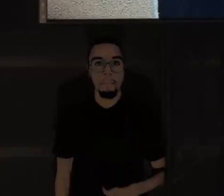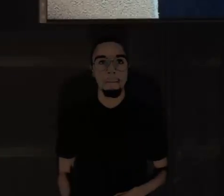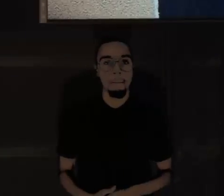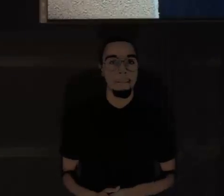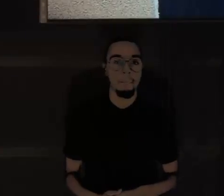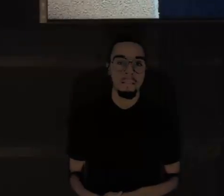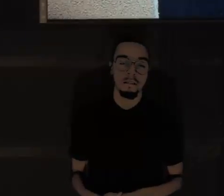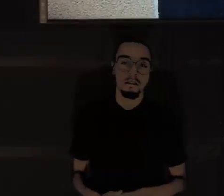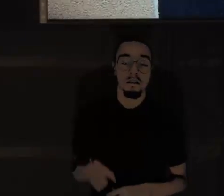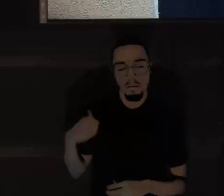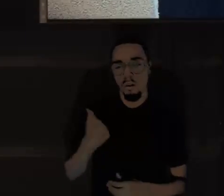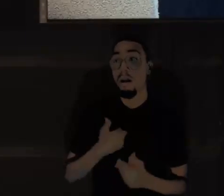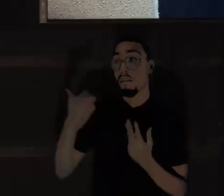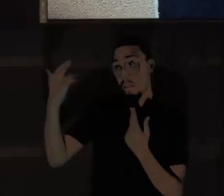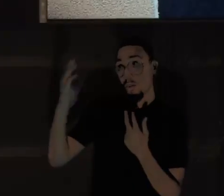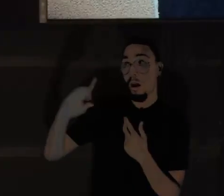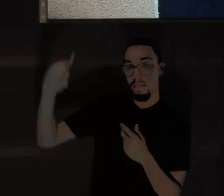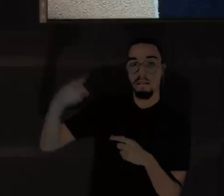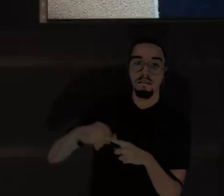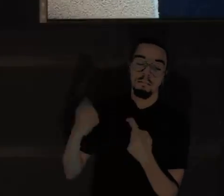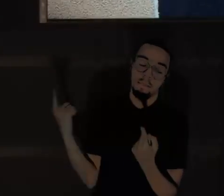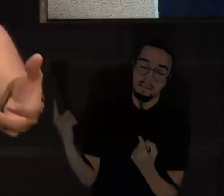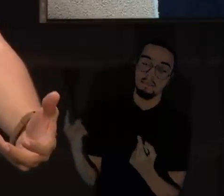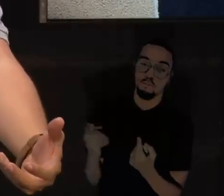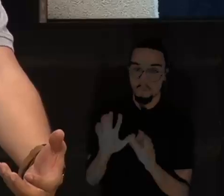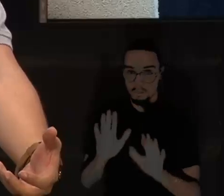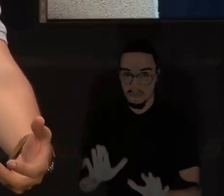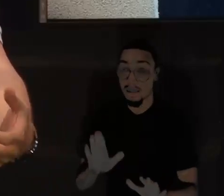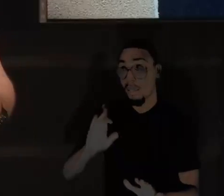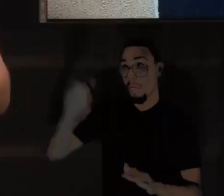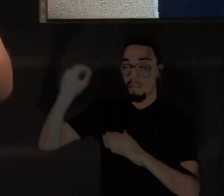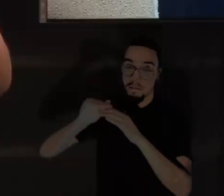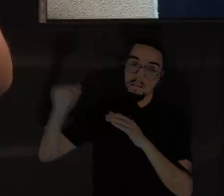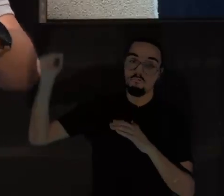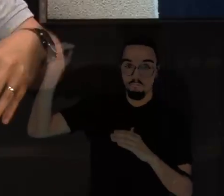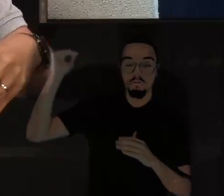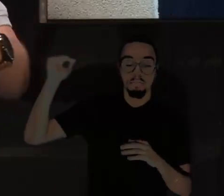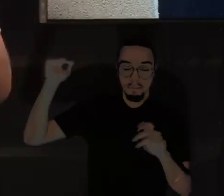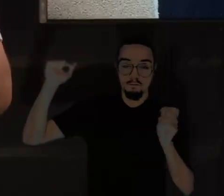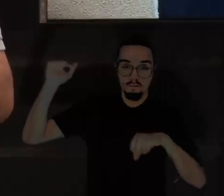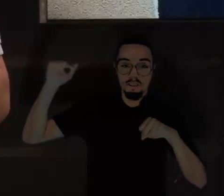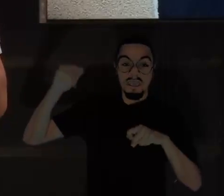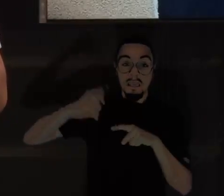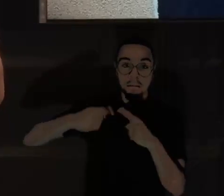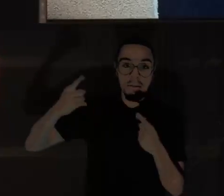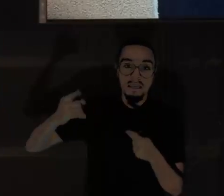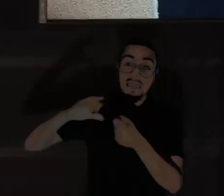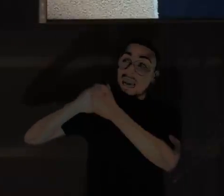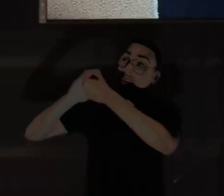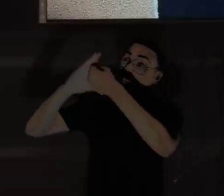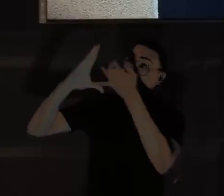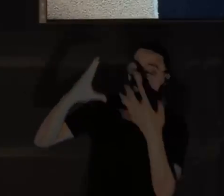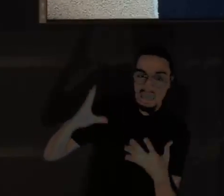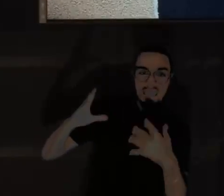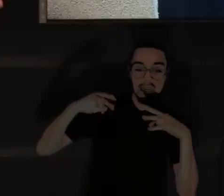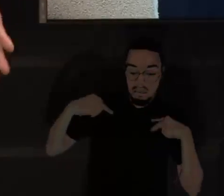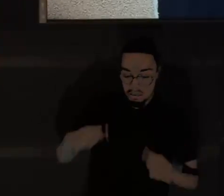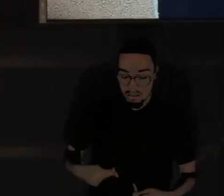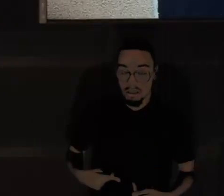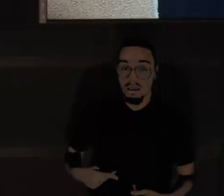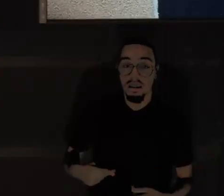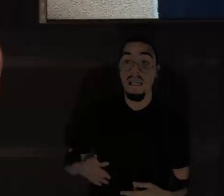devidas proporções. A gente tem consciência, a gente tem poder de tomar decisões. Deus colocou no homem, mesmo em